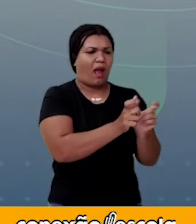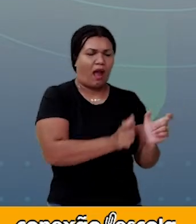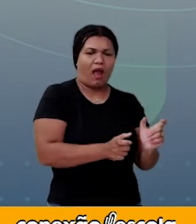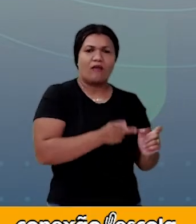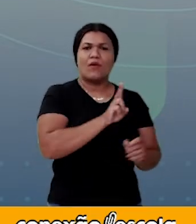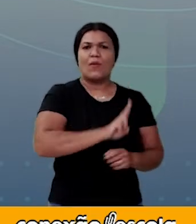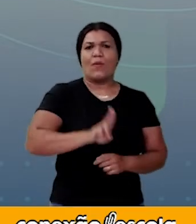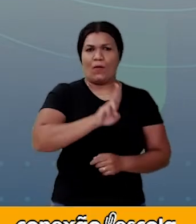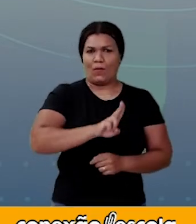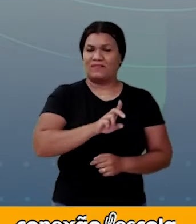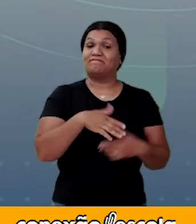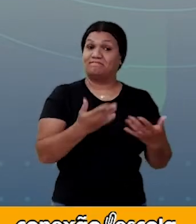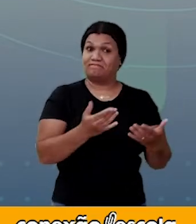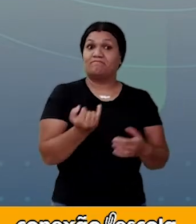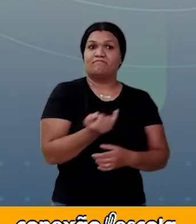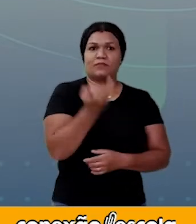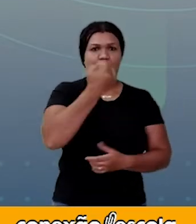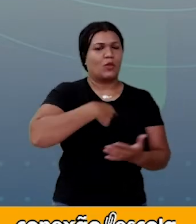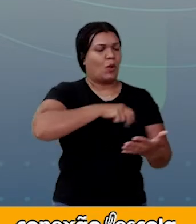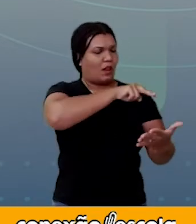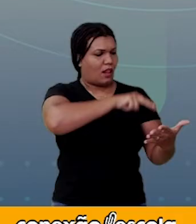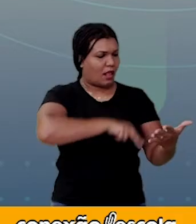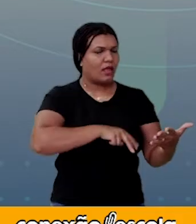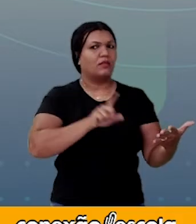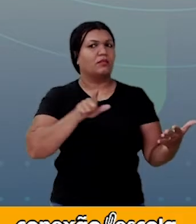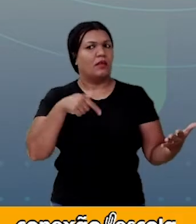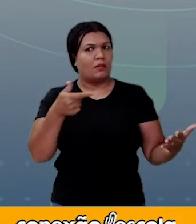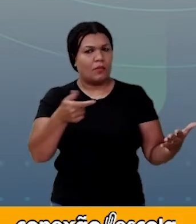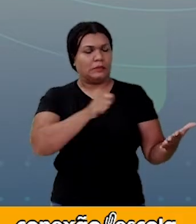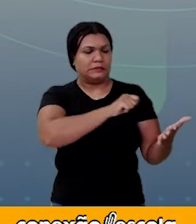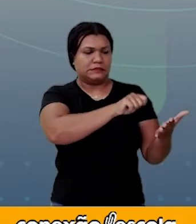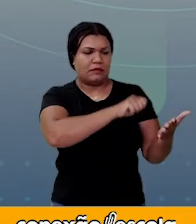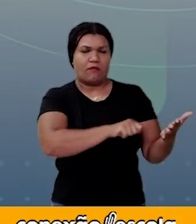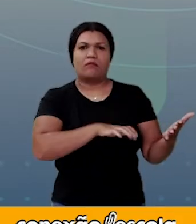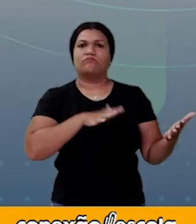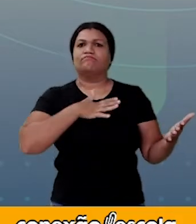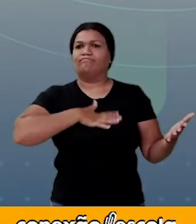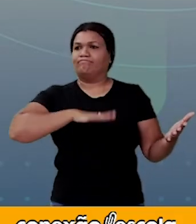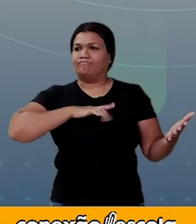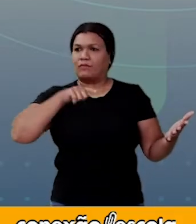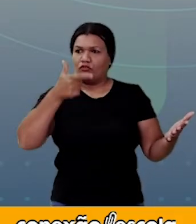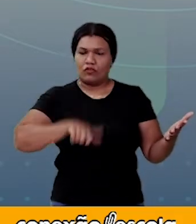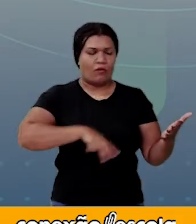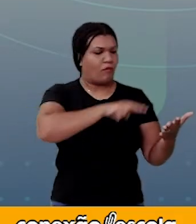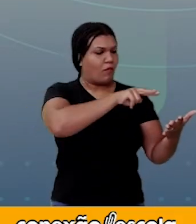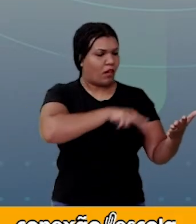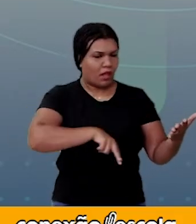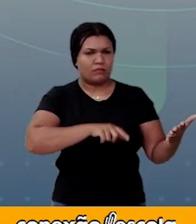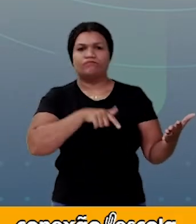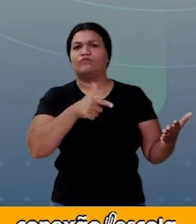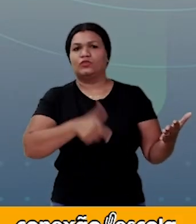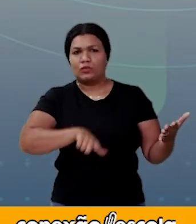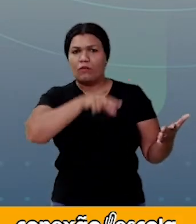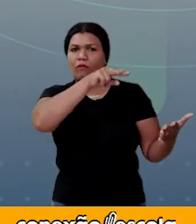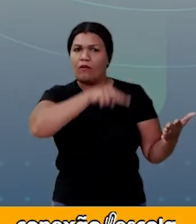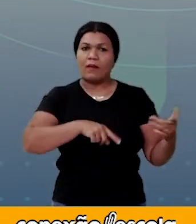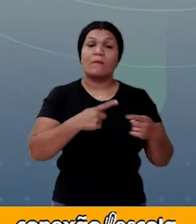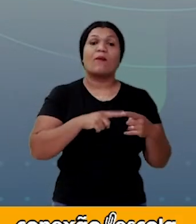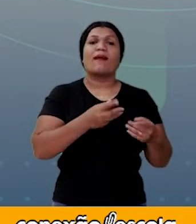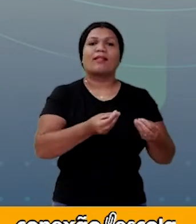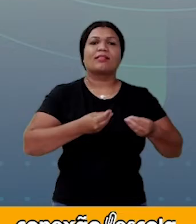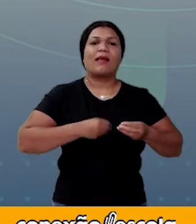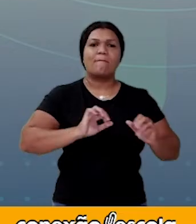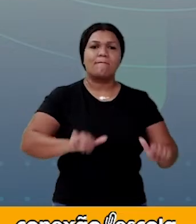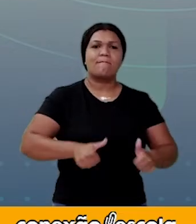A importância de nós lermos e relermos os textos, buscando sempre aprimorar aquilo que nós estamos escrevendo,